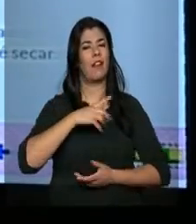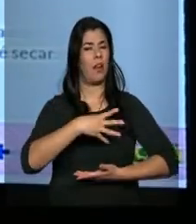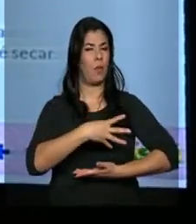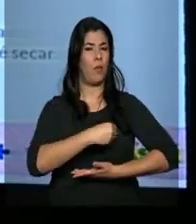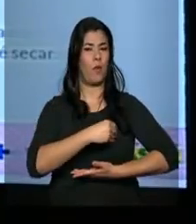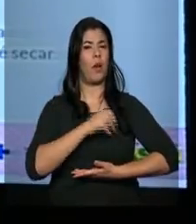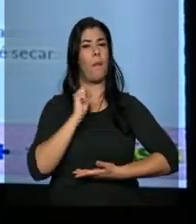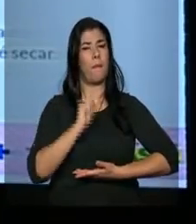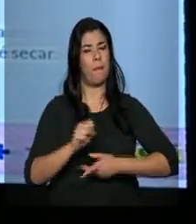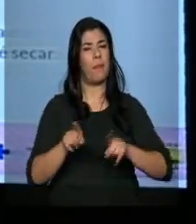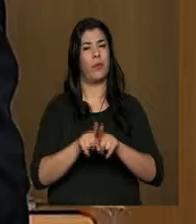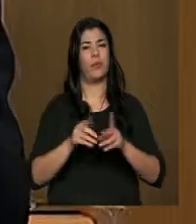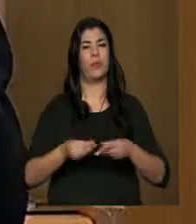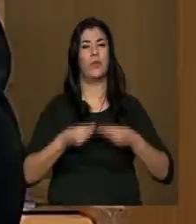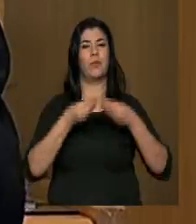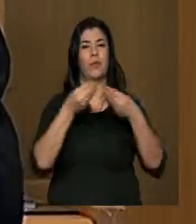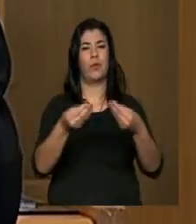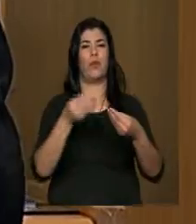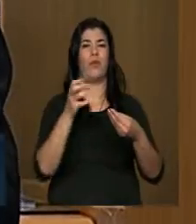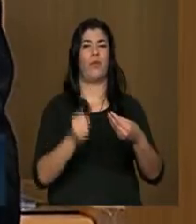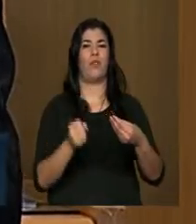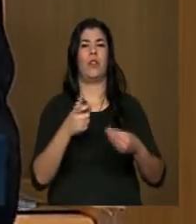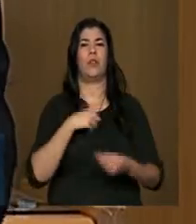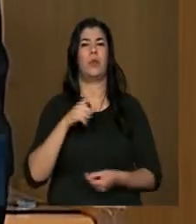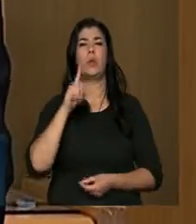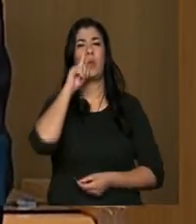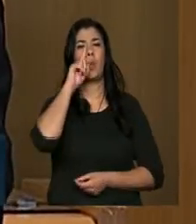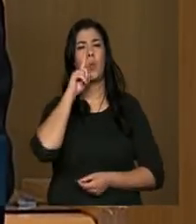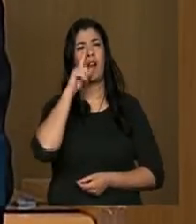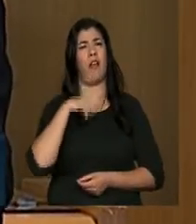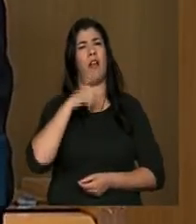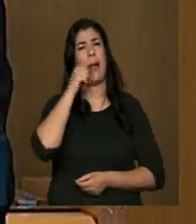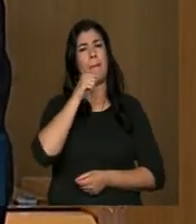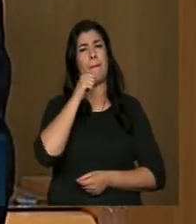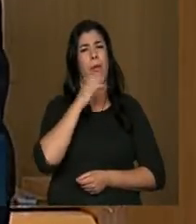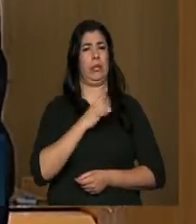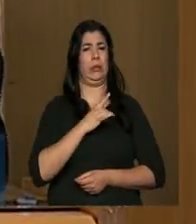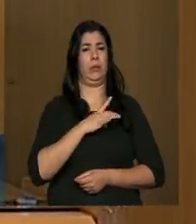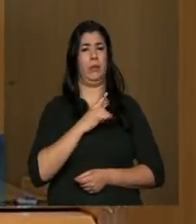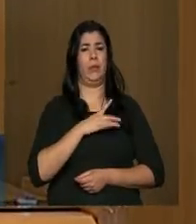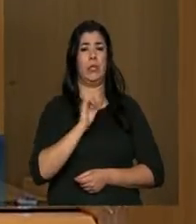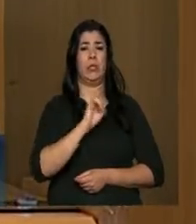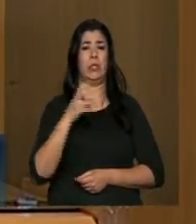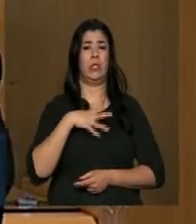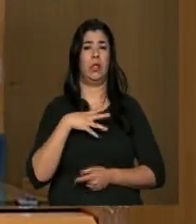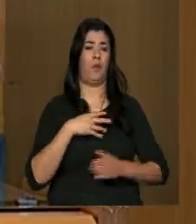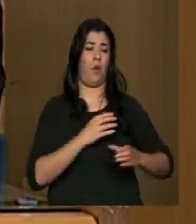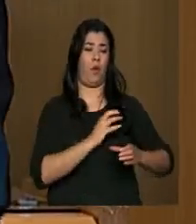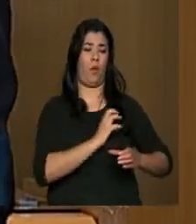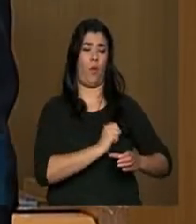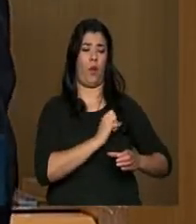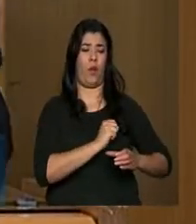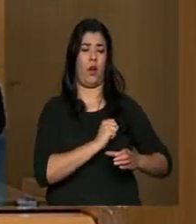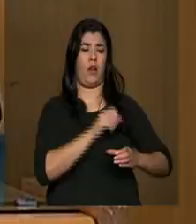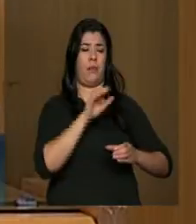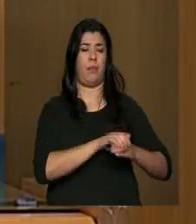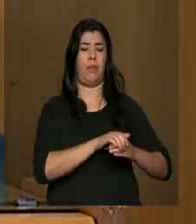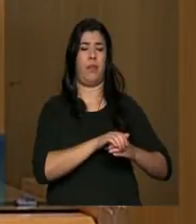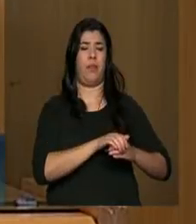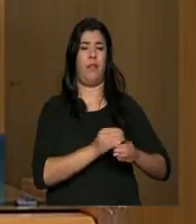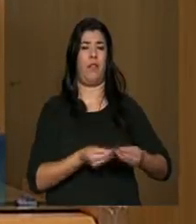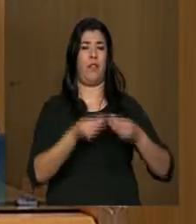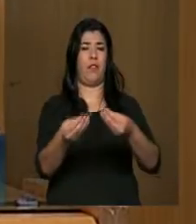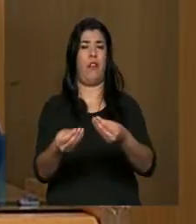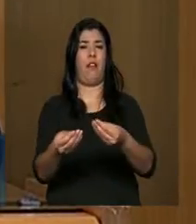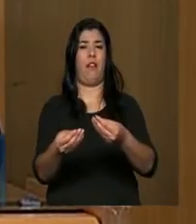amamentando. Então, isso é importante, não há o risco que muitas vezes as mulheres temem, né, de que eu vou doar, vai faltar leite para o meu